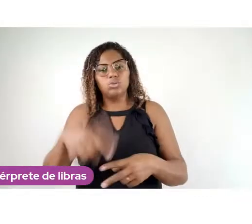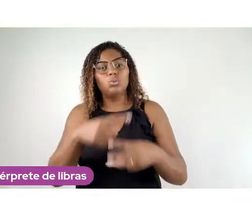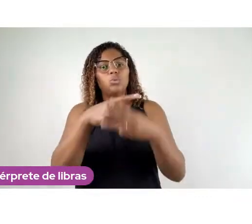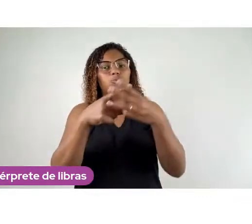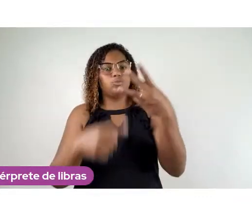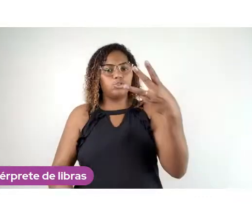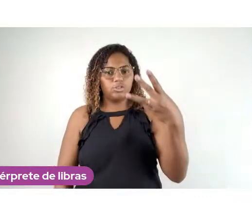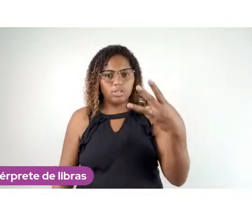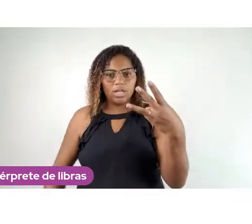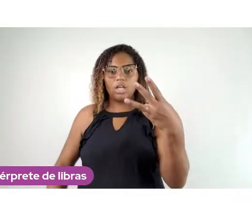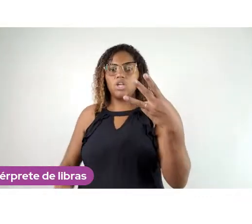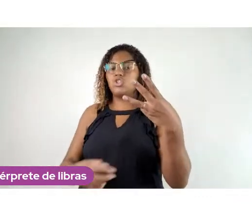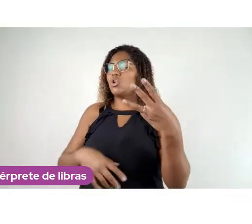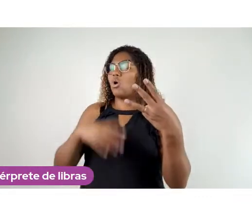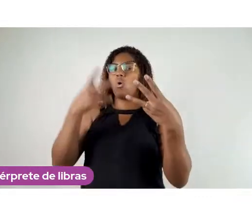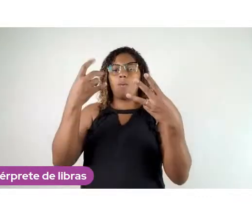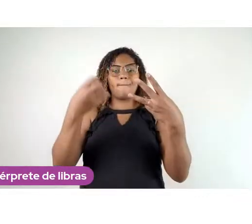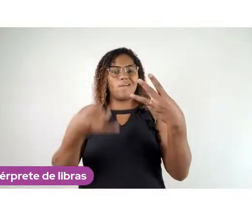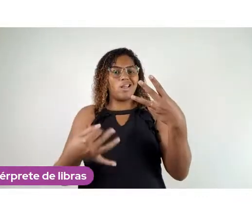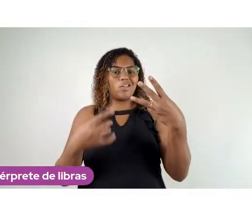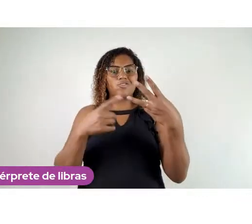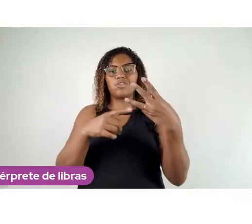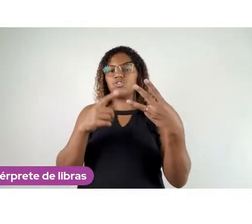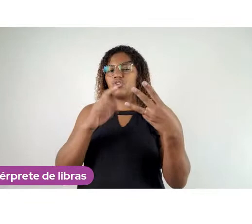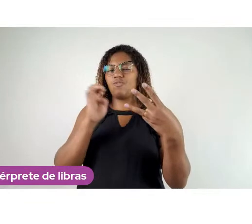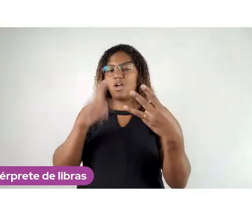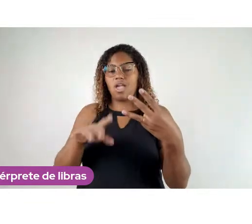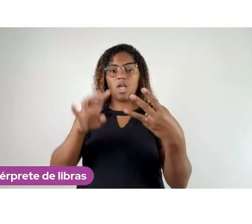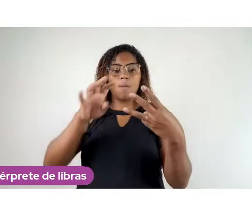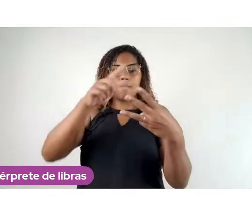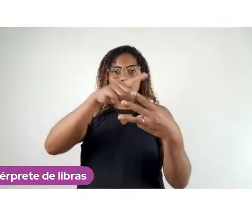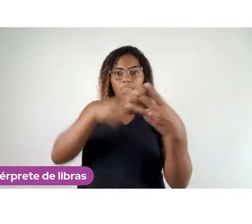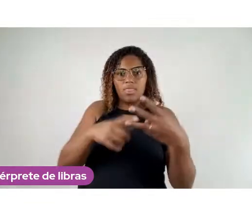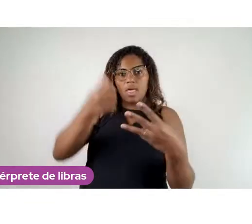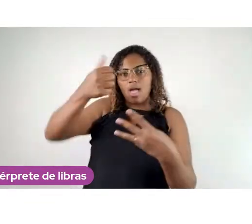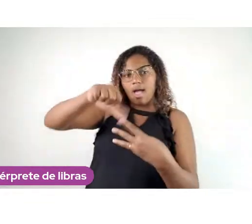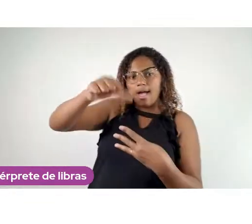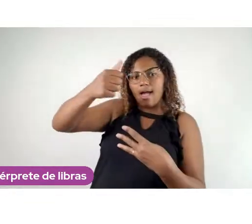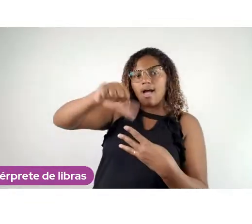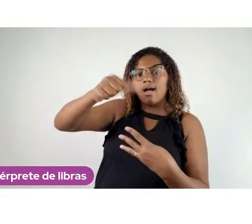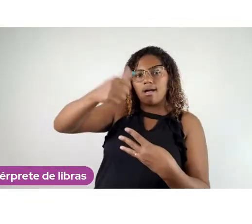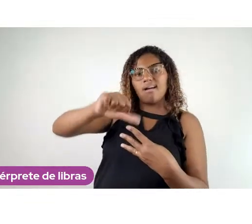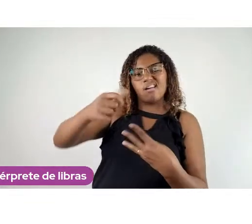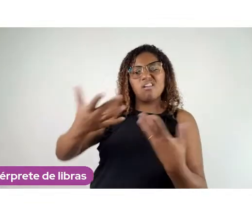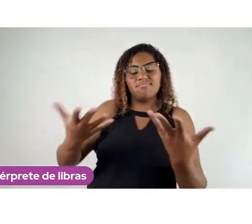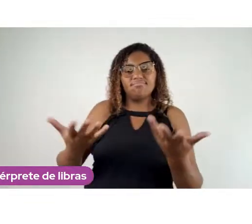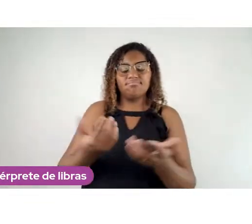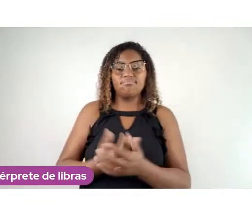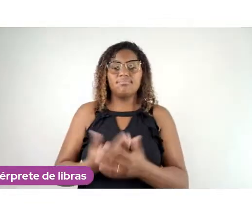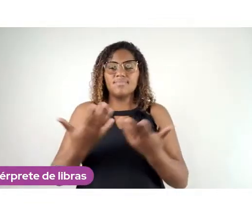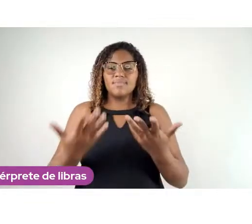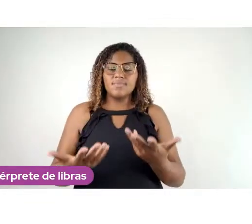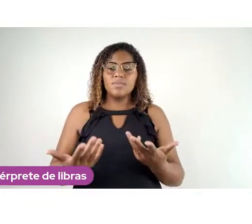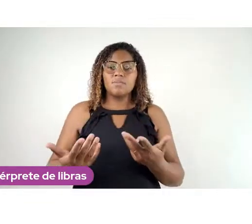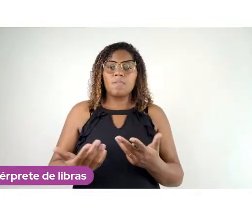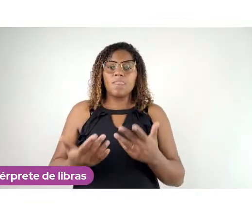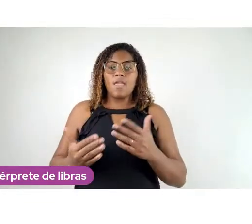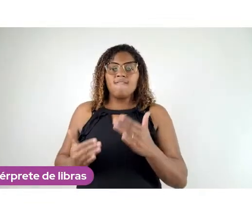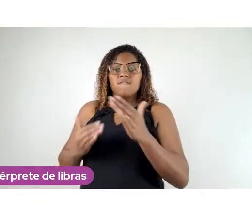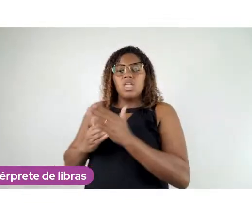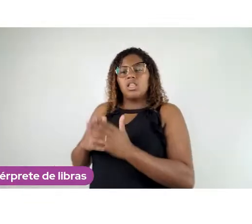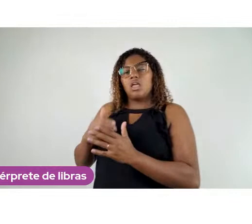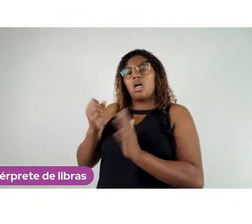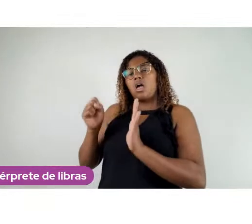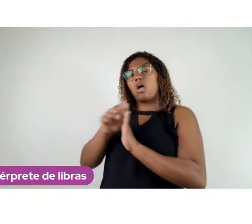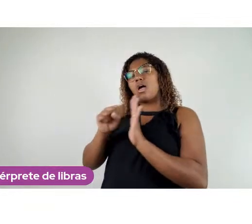não prescritivo. É um resultado de uma avaliação, né? E, então, desde do final da década